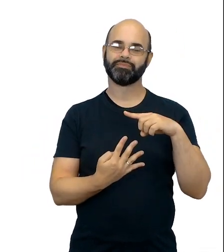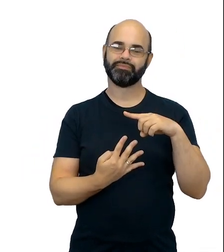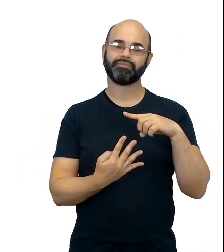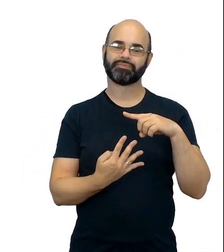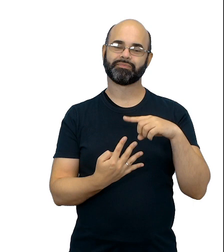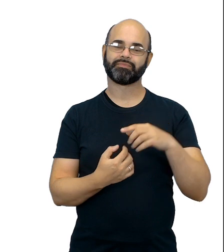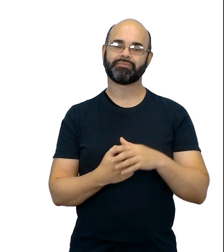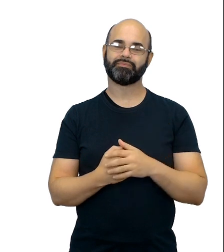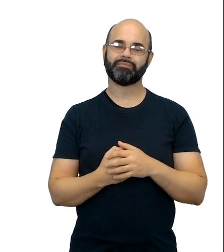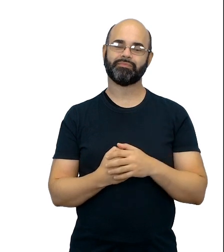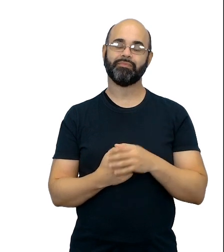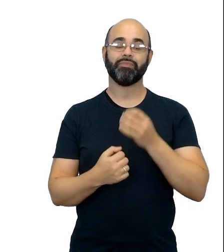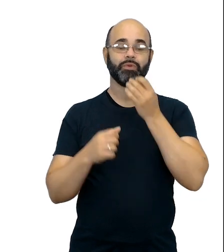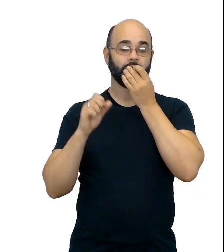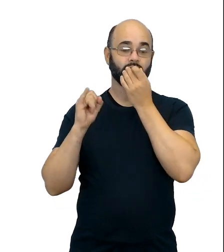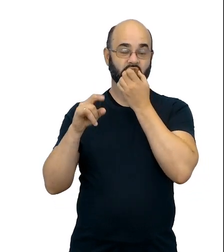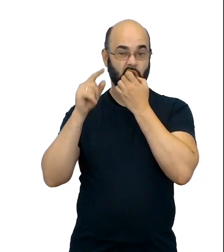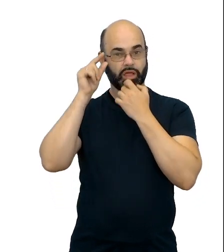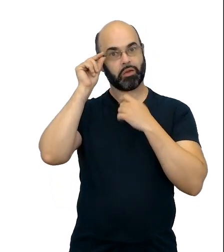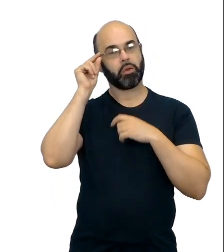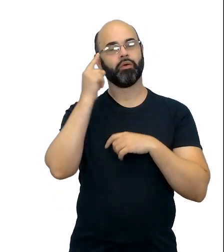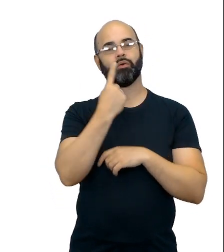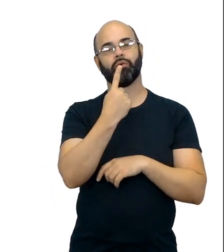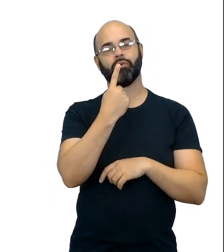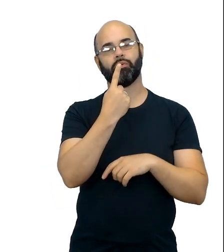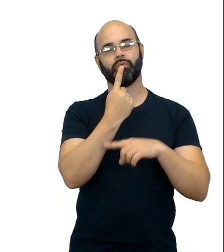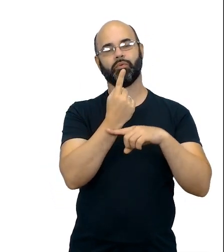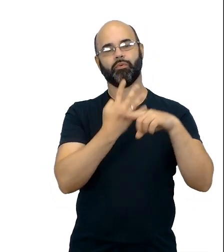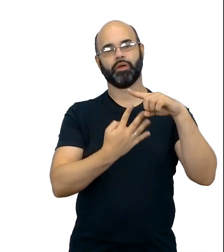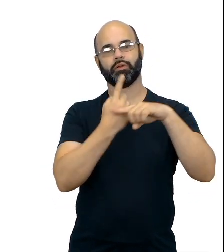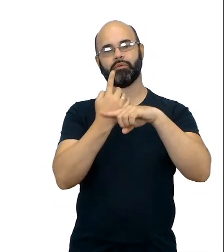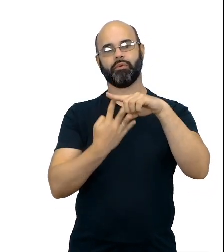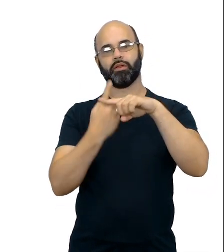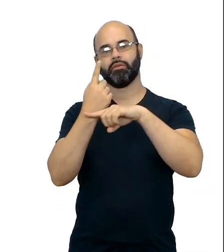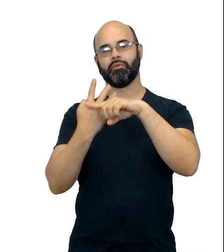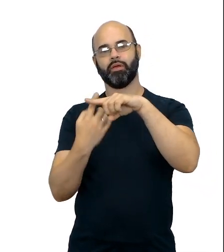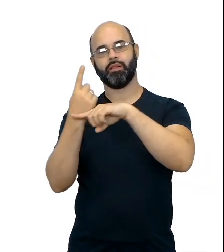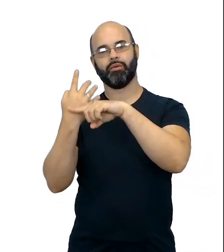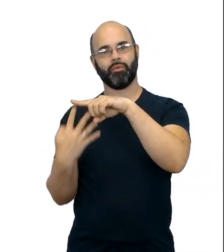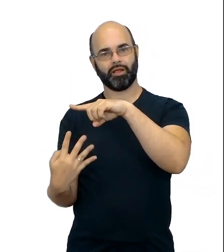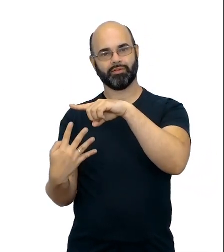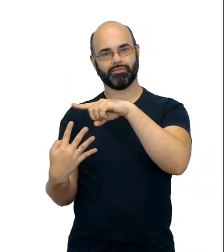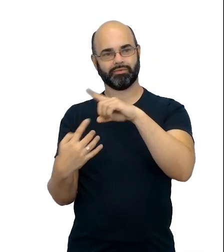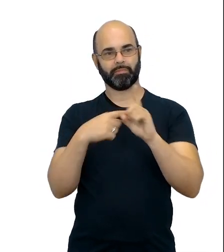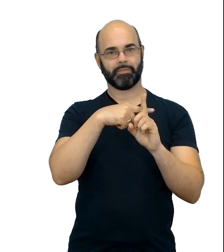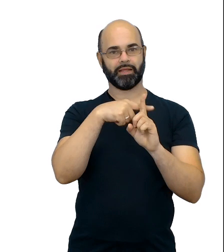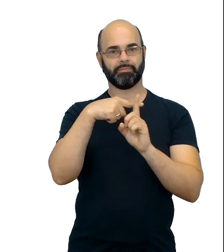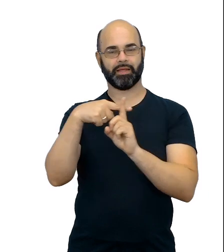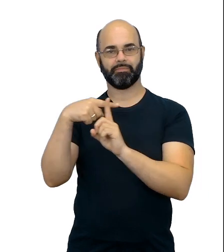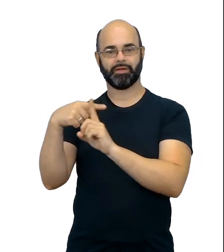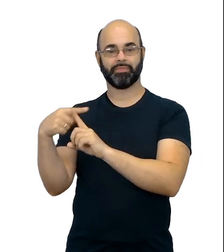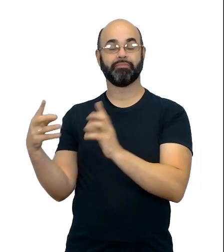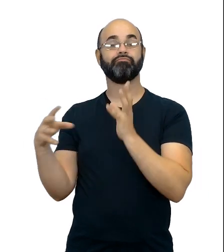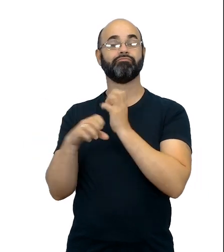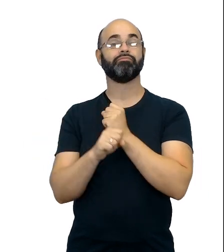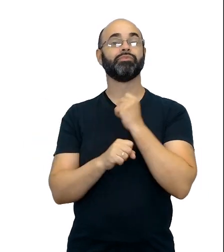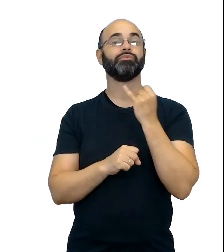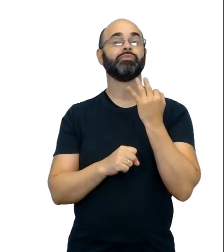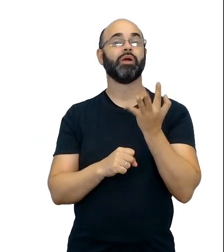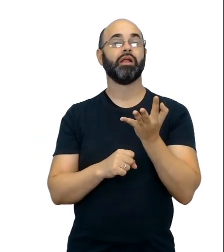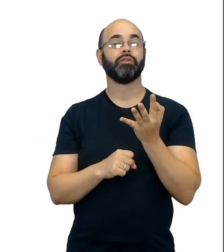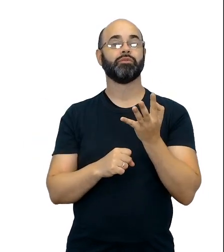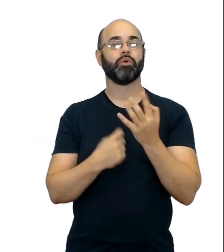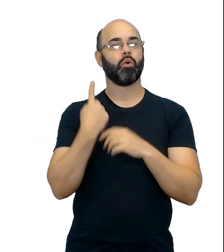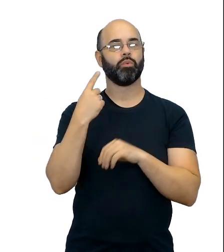se ele fizer 1 quarto mais 1 quarto mais 1 quarto mais 1 quarto, ele vai encontrar quem? Um inteiro. Então, quando